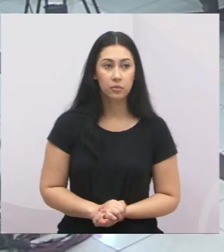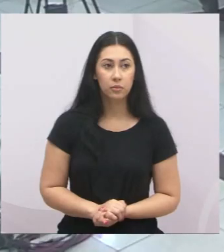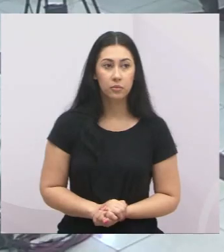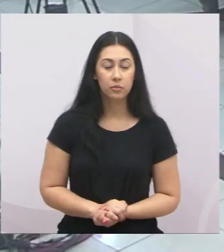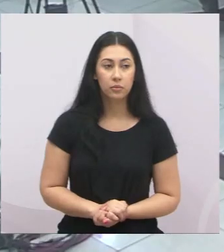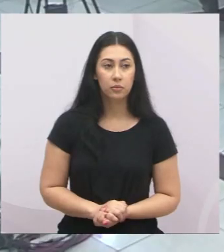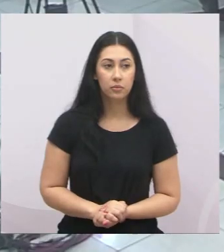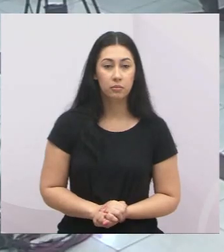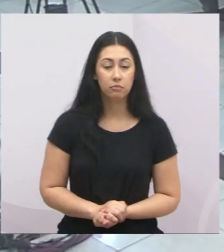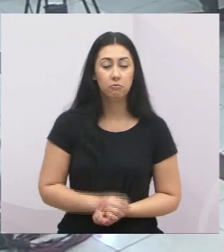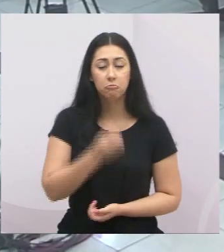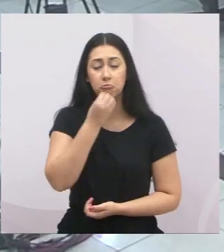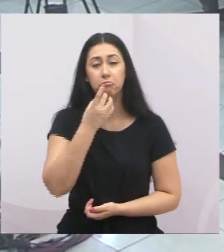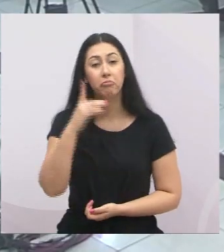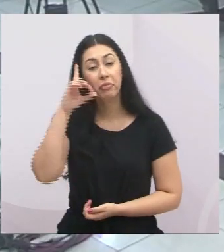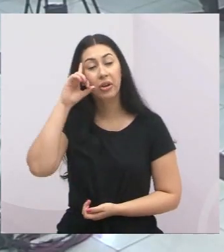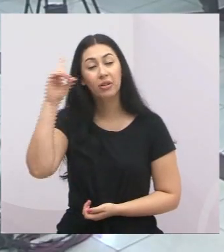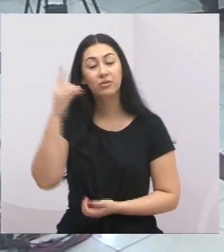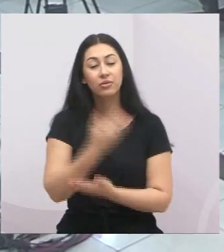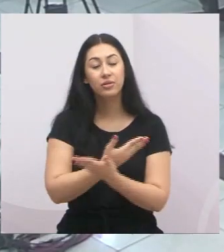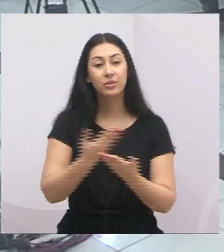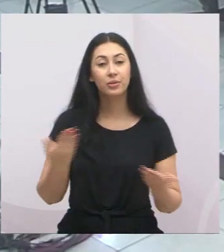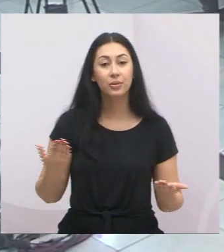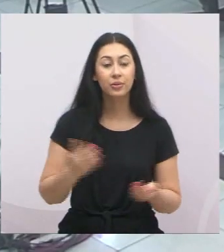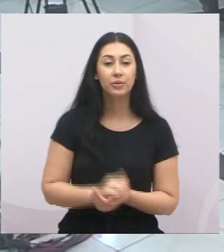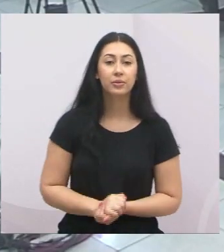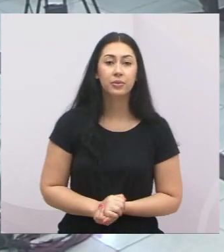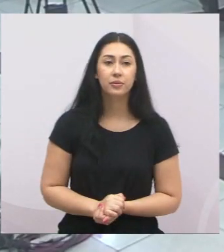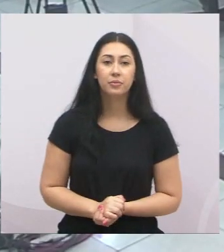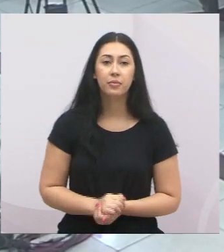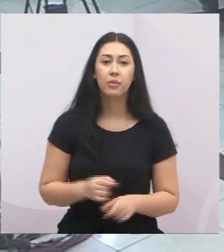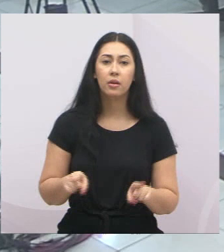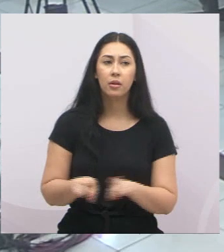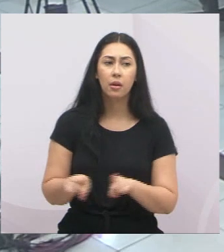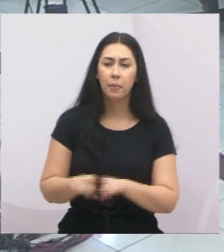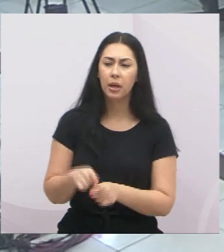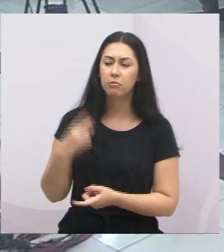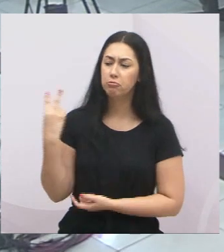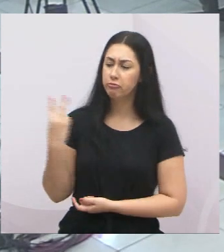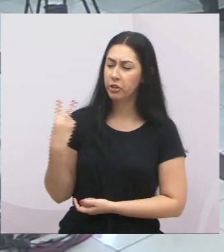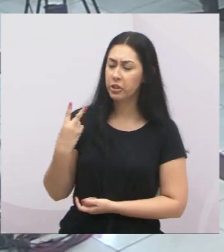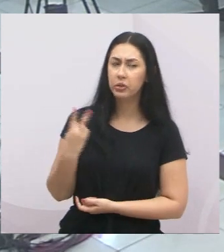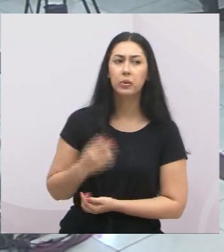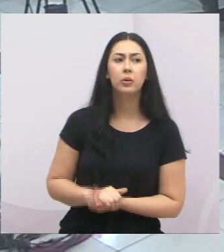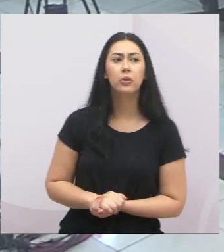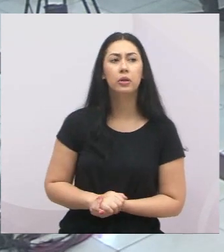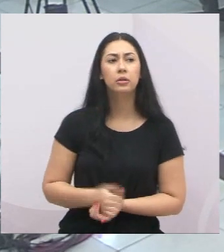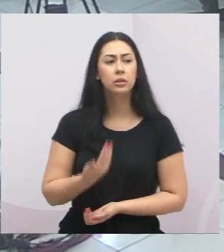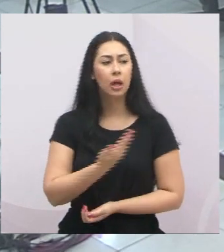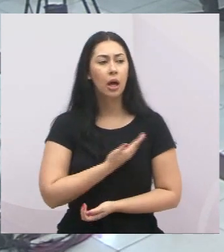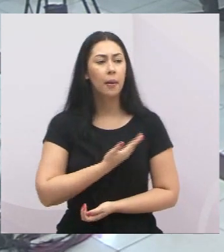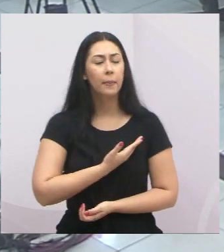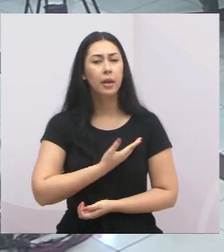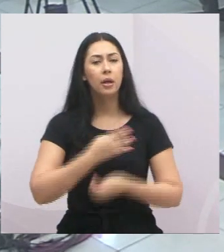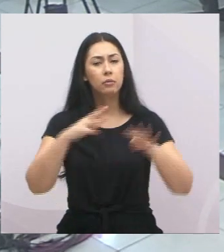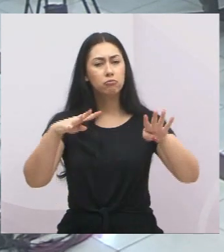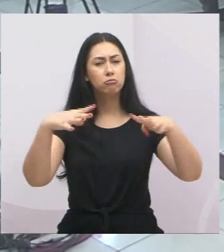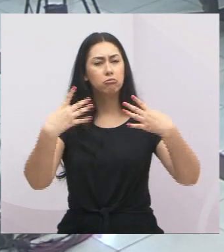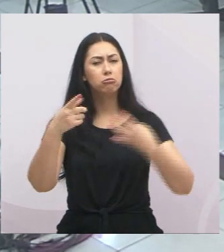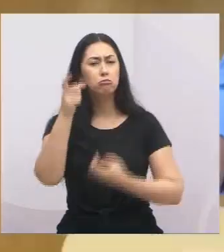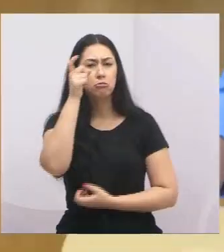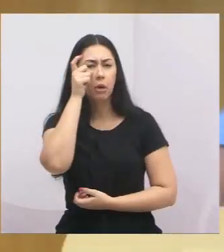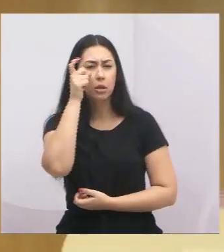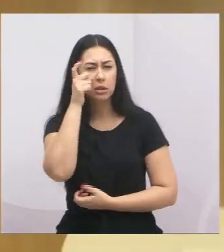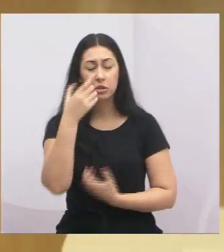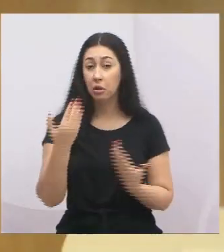Senhoras e senhores, bom dia a todos. Cumprimentar os nobres pares, nossos amigos que nos acompanham